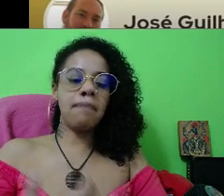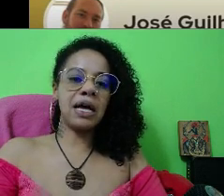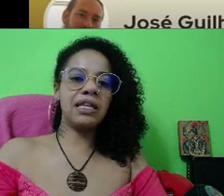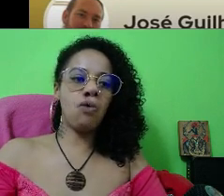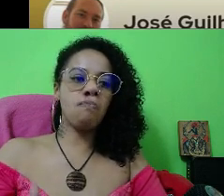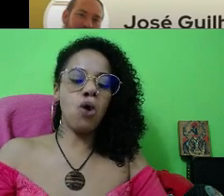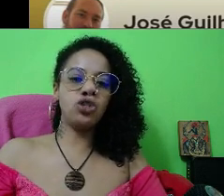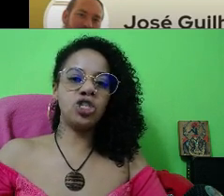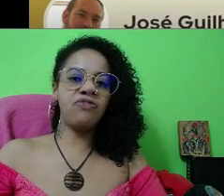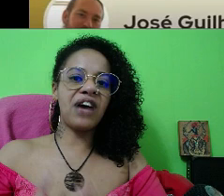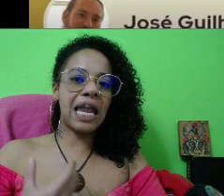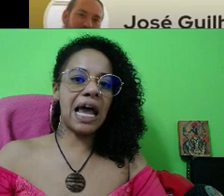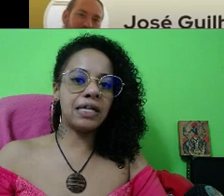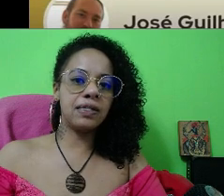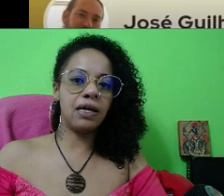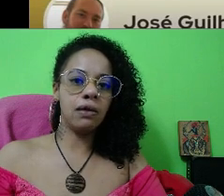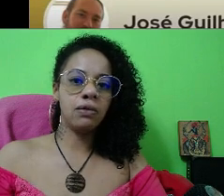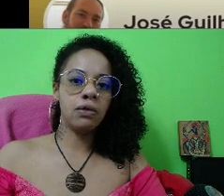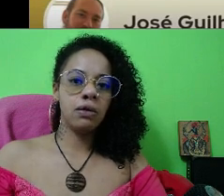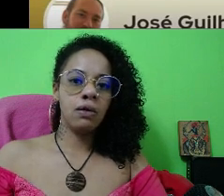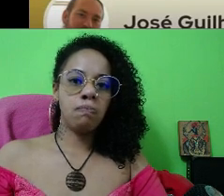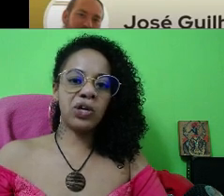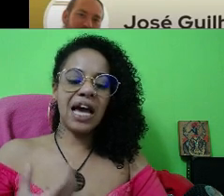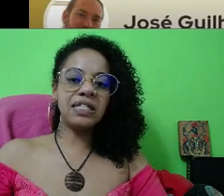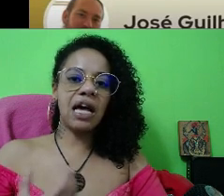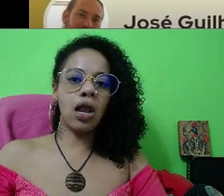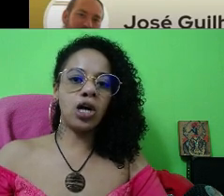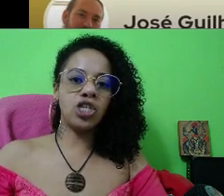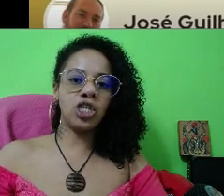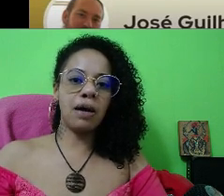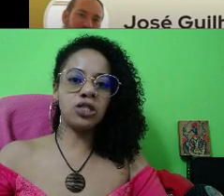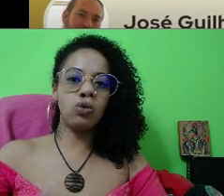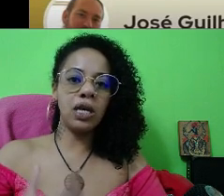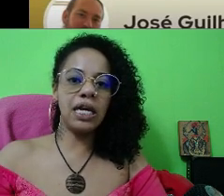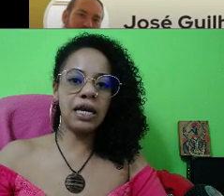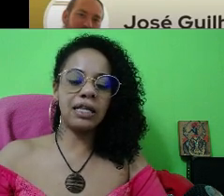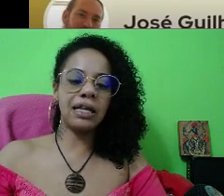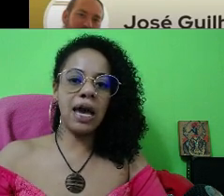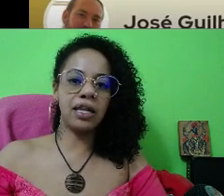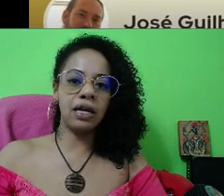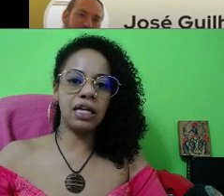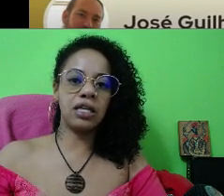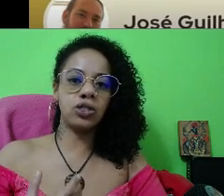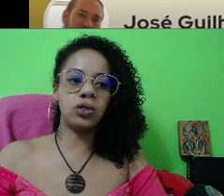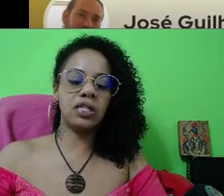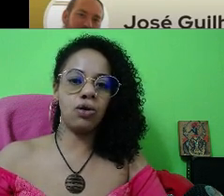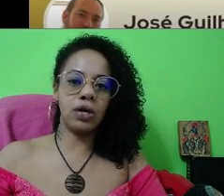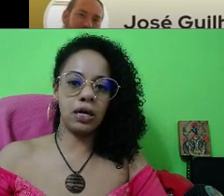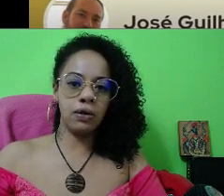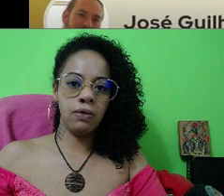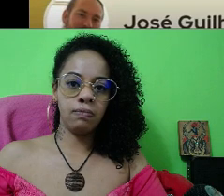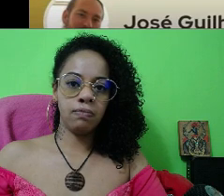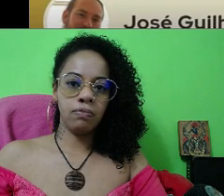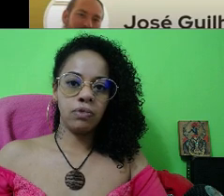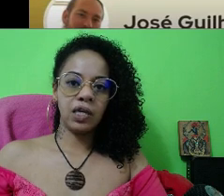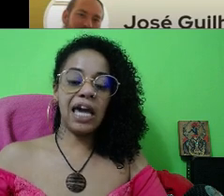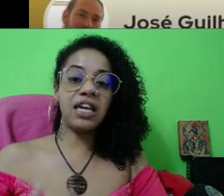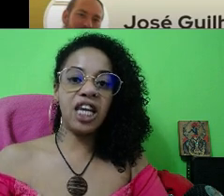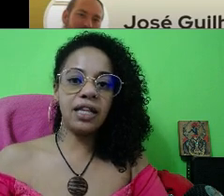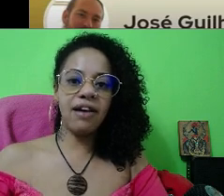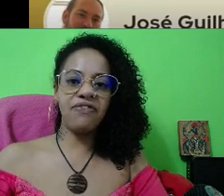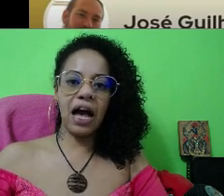para rebater um monte de falácia porque essa é lógica masculina da merda da testosterona